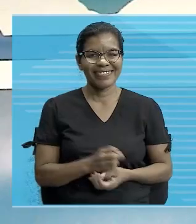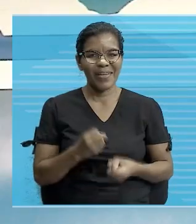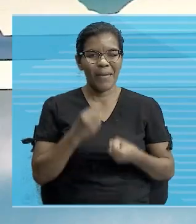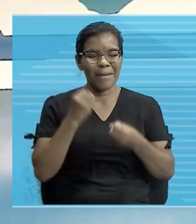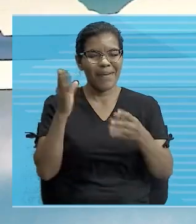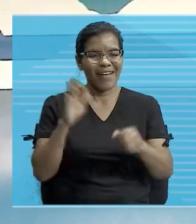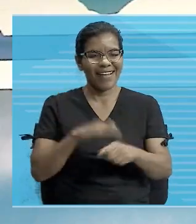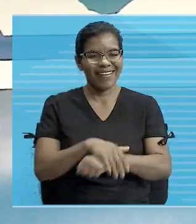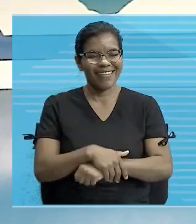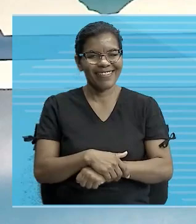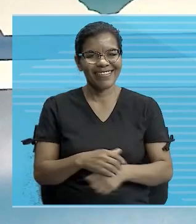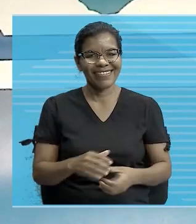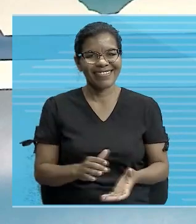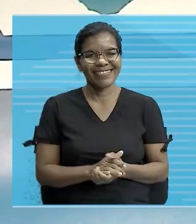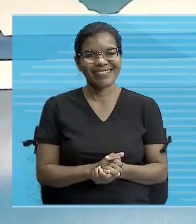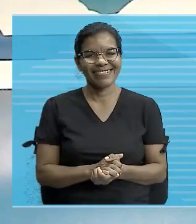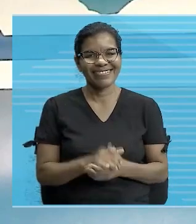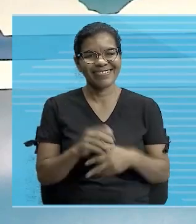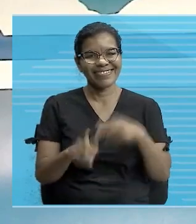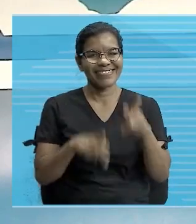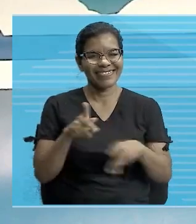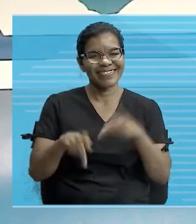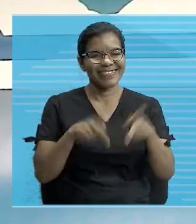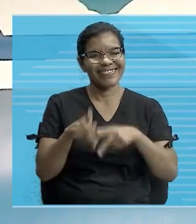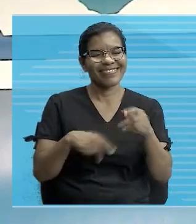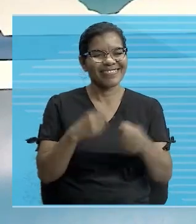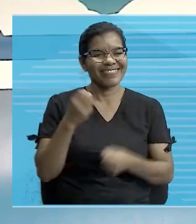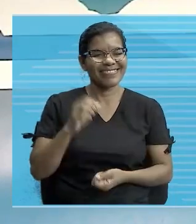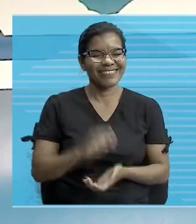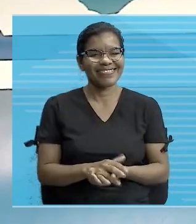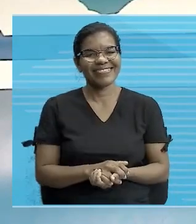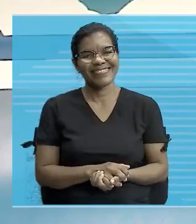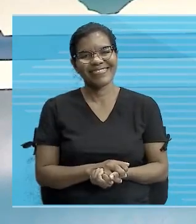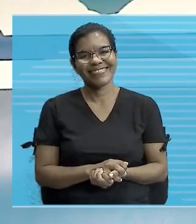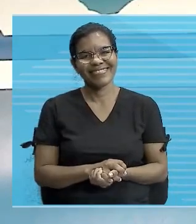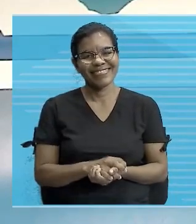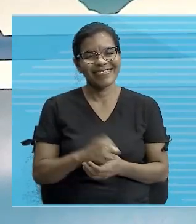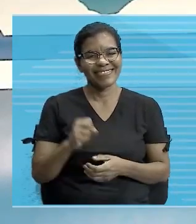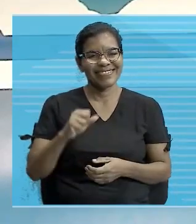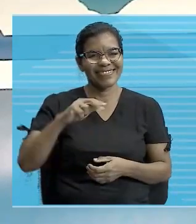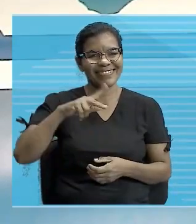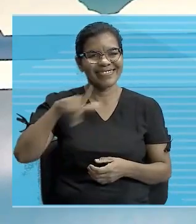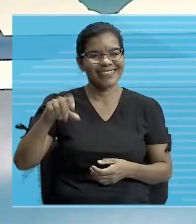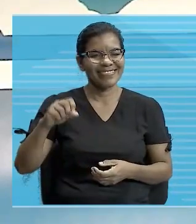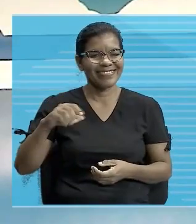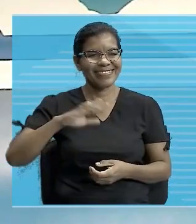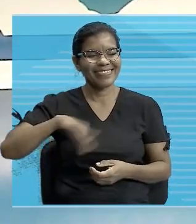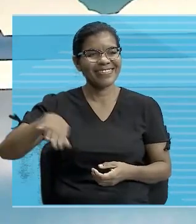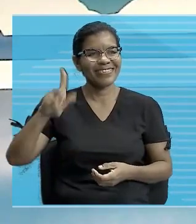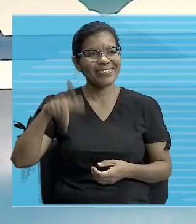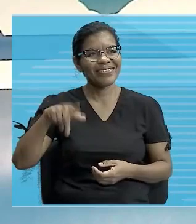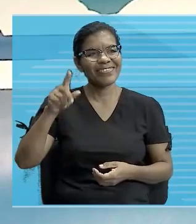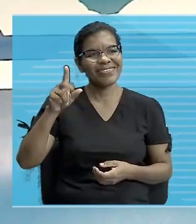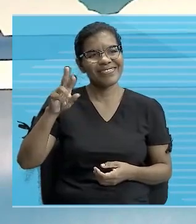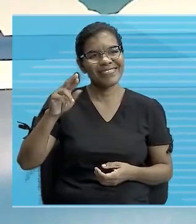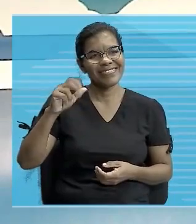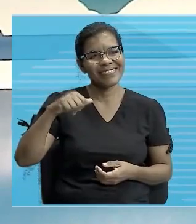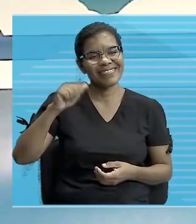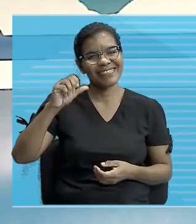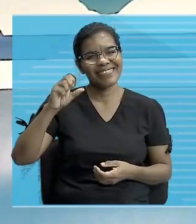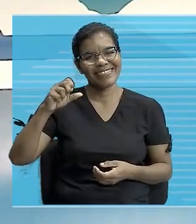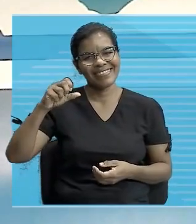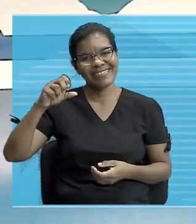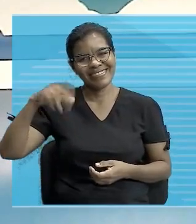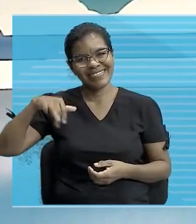Boa noite, galera! Alô, povo de São Francisco do Piauí! Já estou comentando aqui com a tia